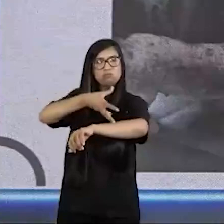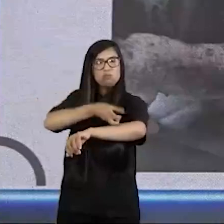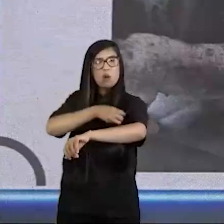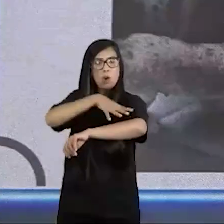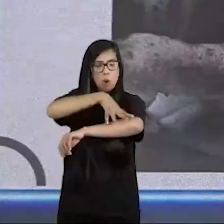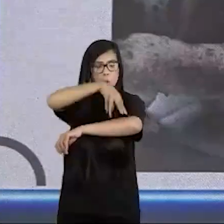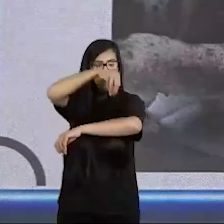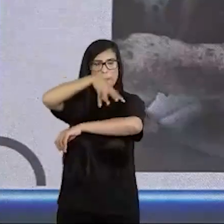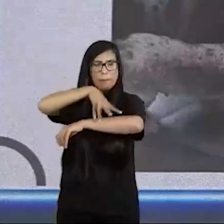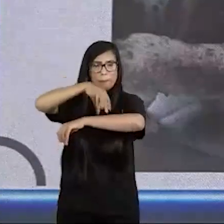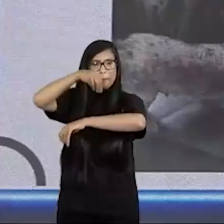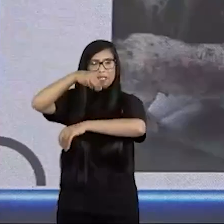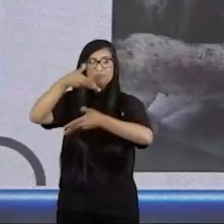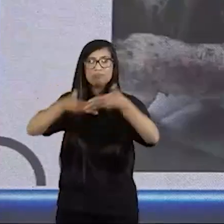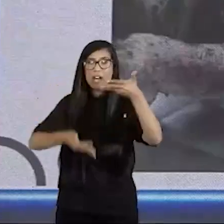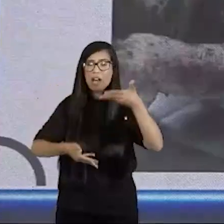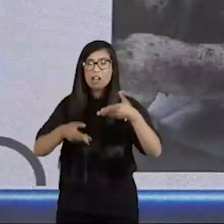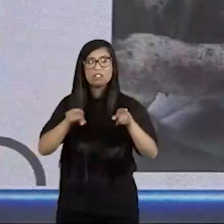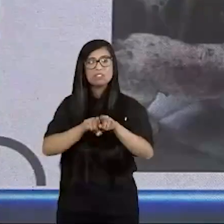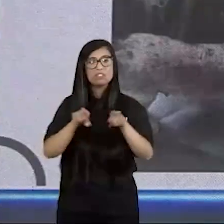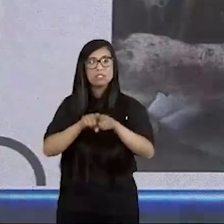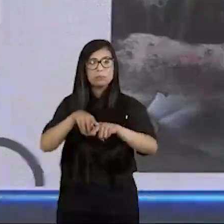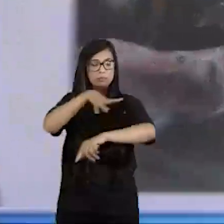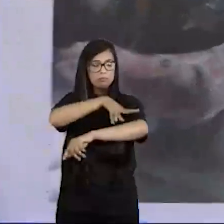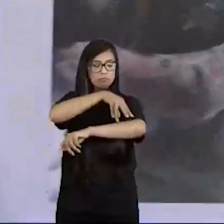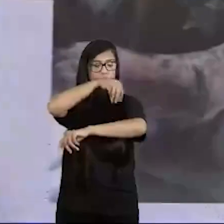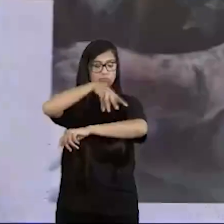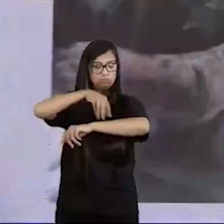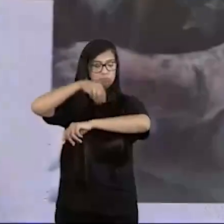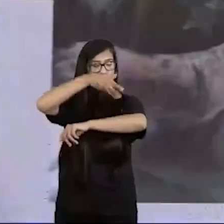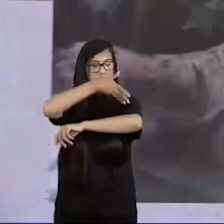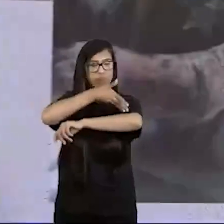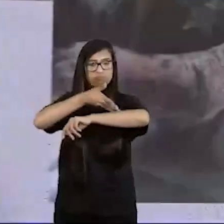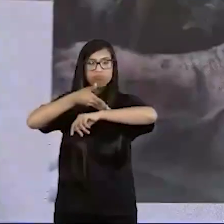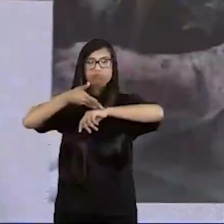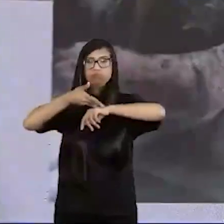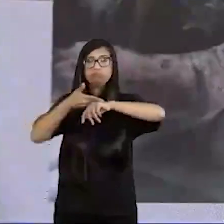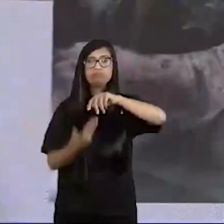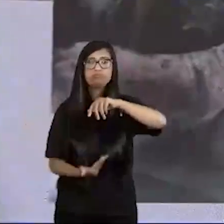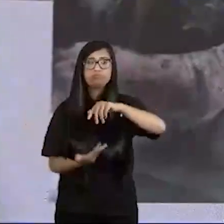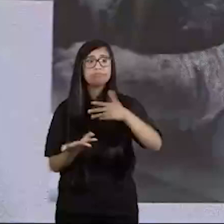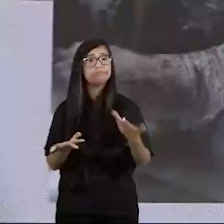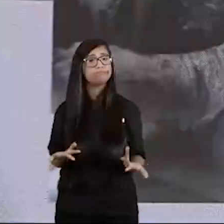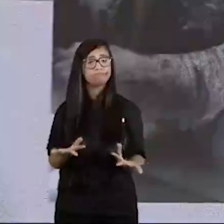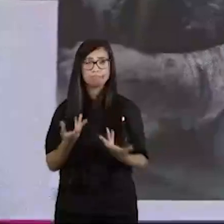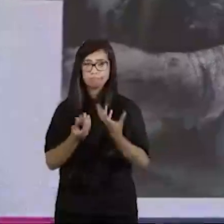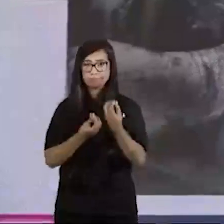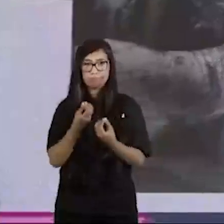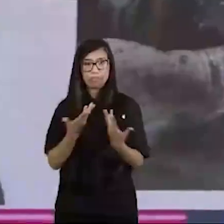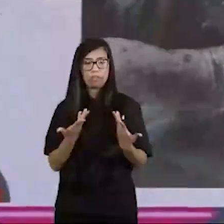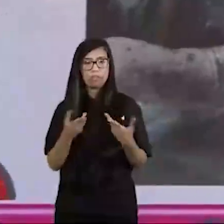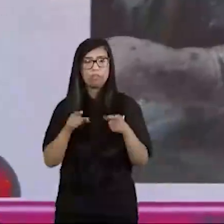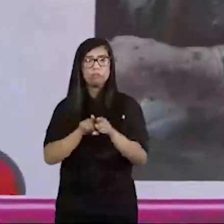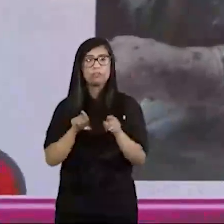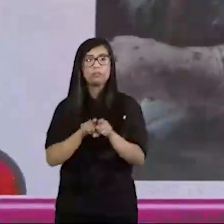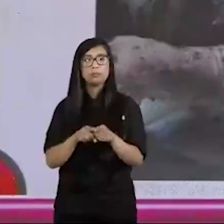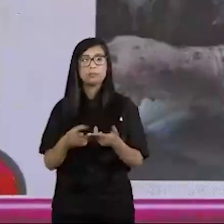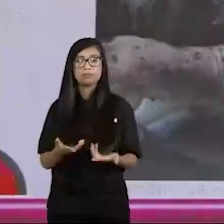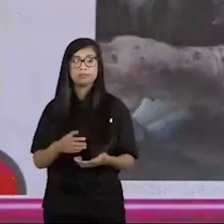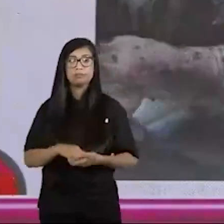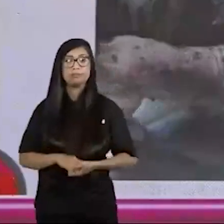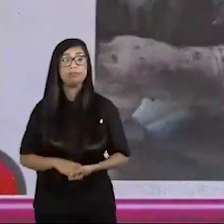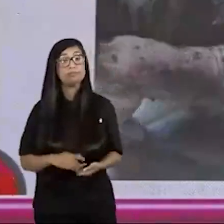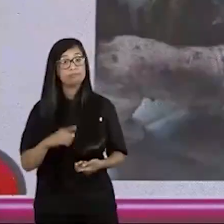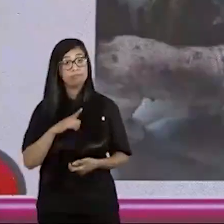paciente, nós os classificamos como descamativo e crostoso. E aí, gente, lesões descamativas e